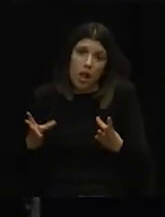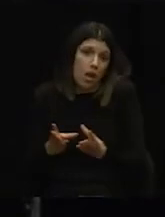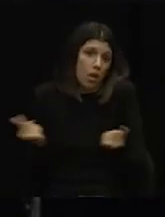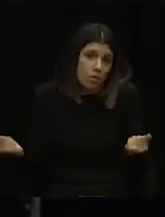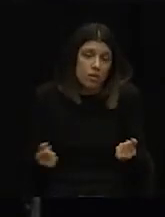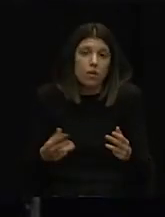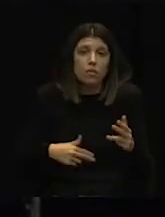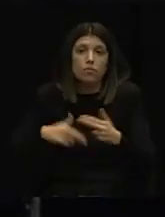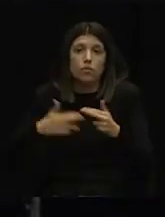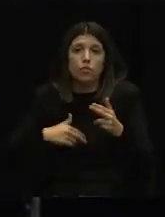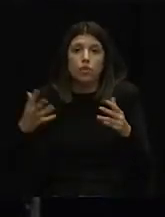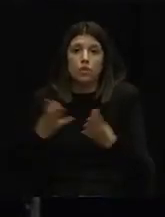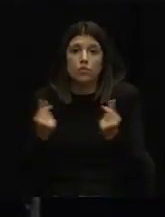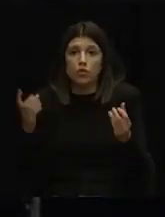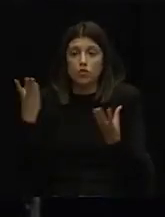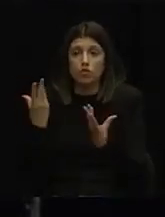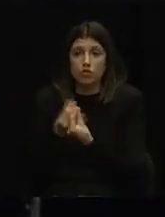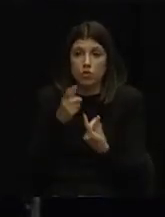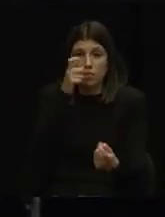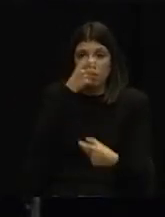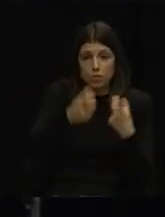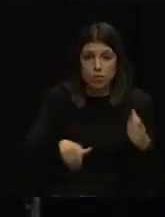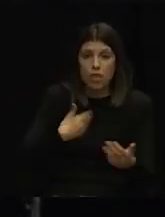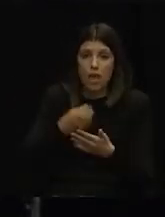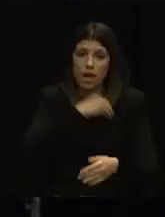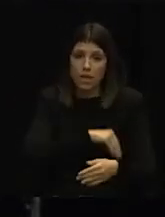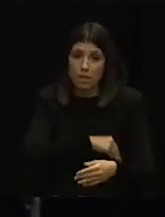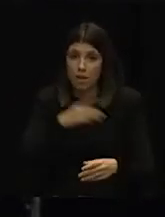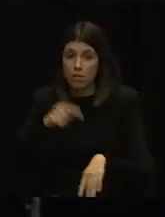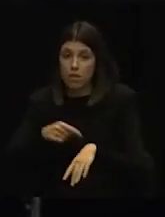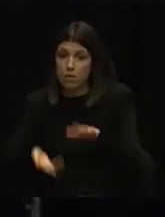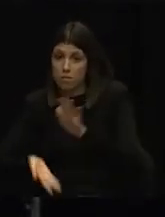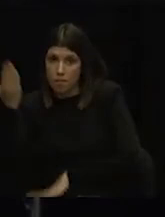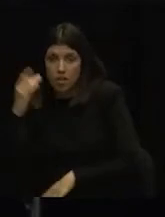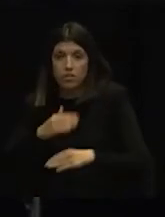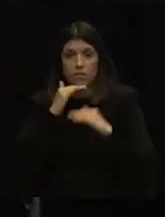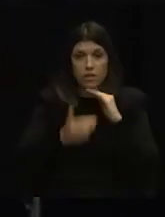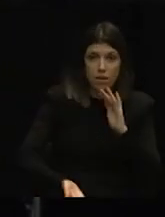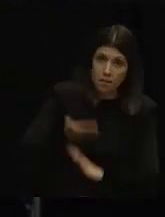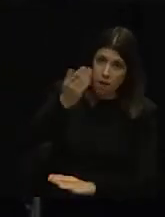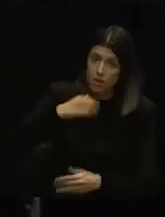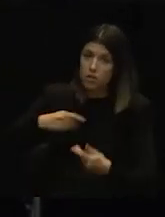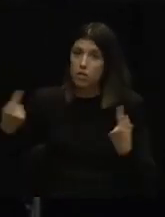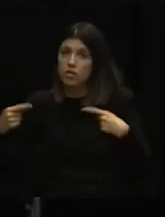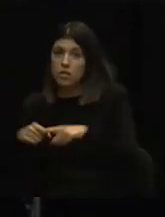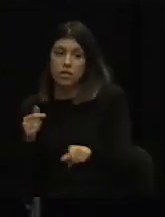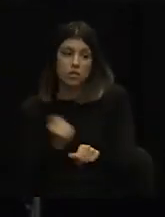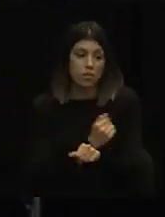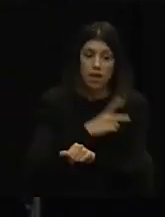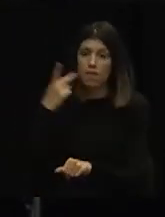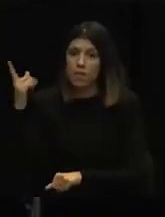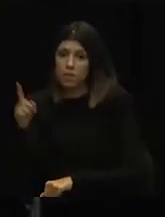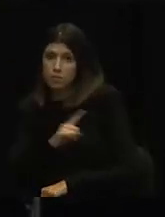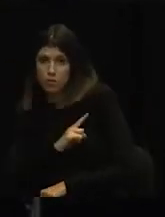precisamos construir soluções com as pessoas e garantir para todas mais rendimentos mais tempo maior estabilidade melhor conciliação entre trabalho